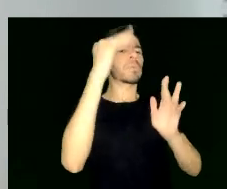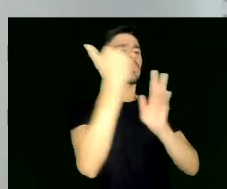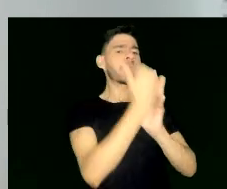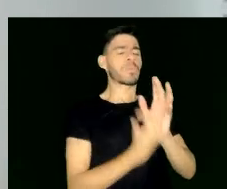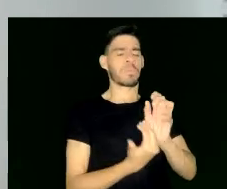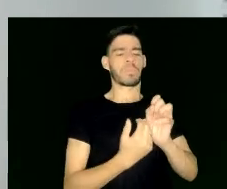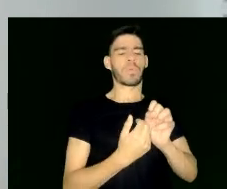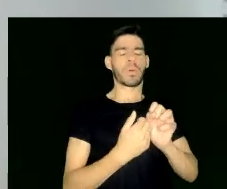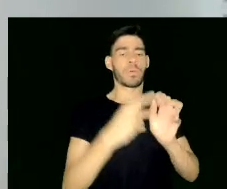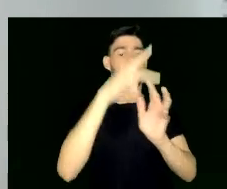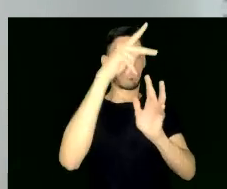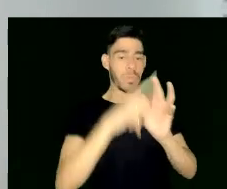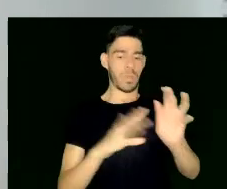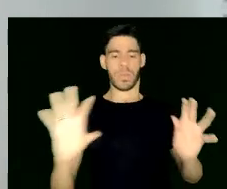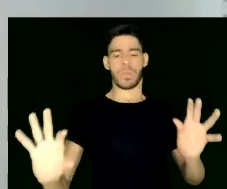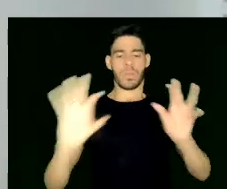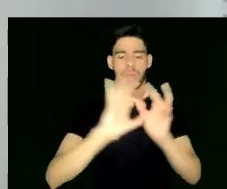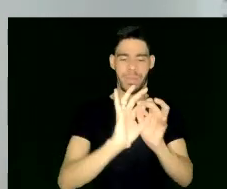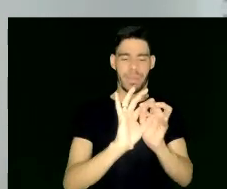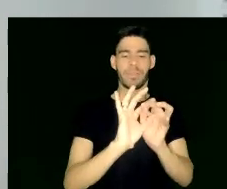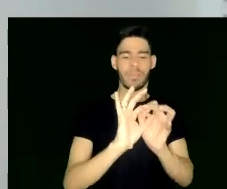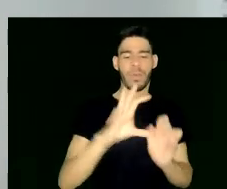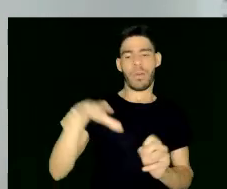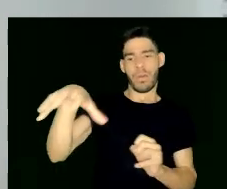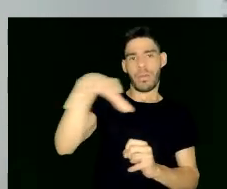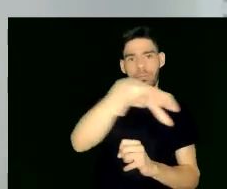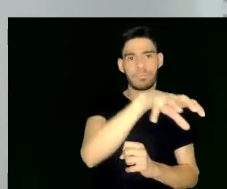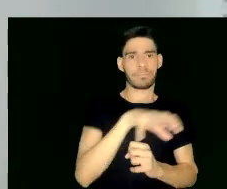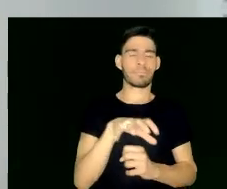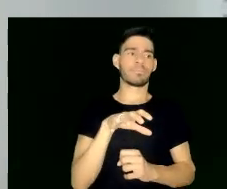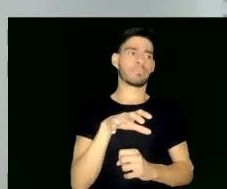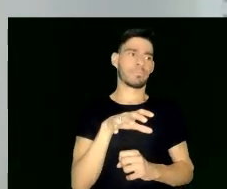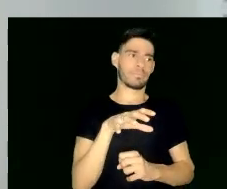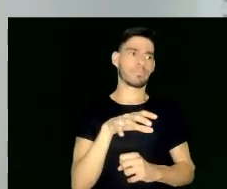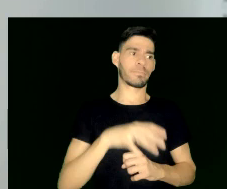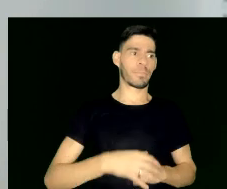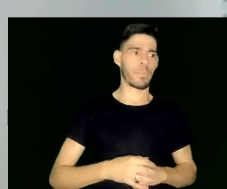esse projeto, o Conexões, que integra o espaço